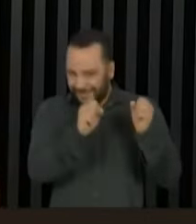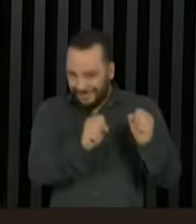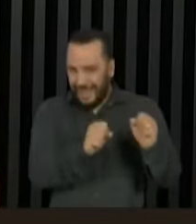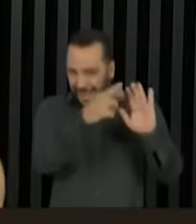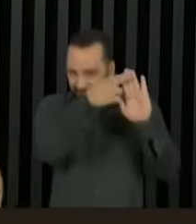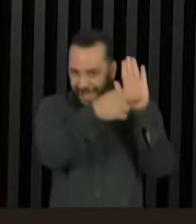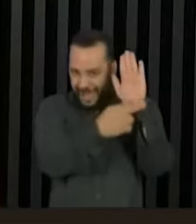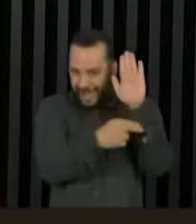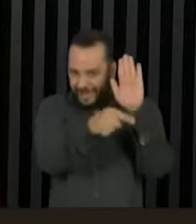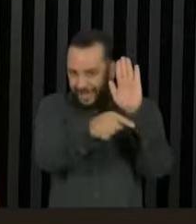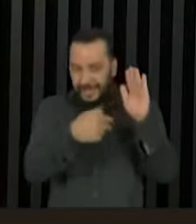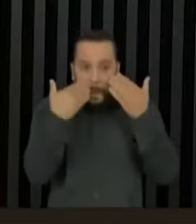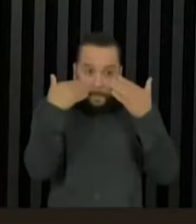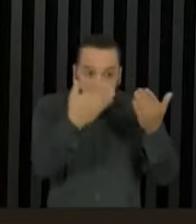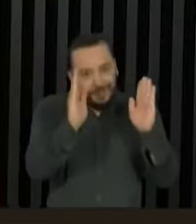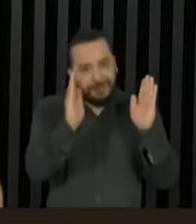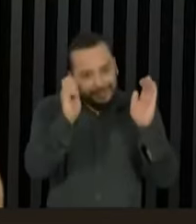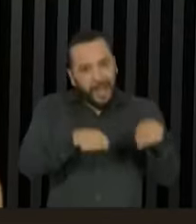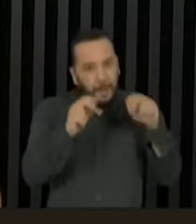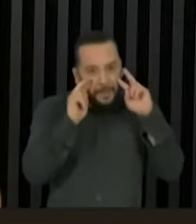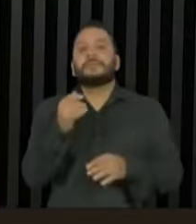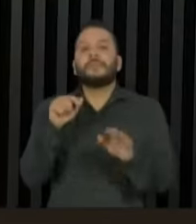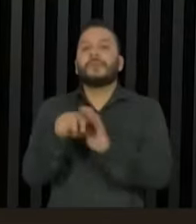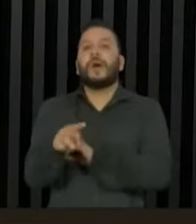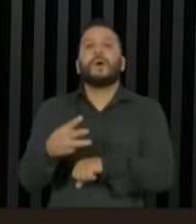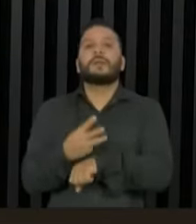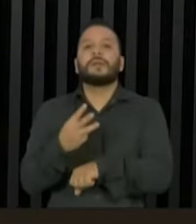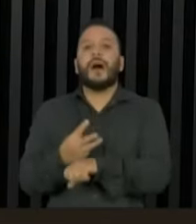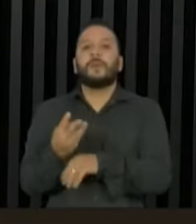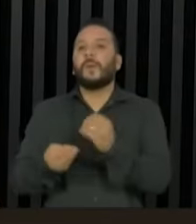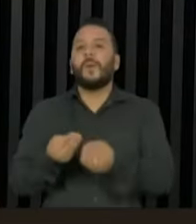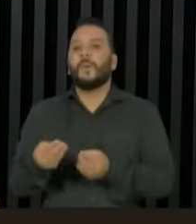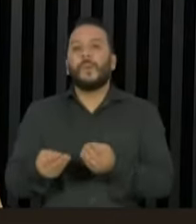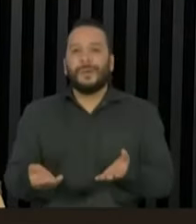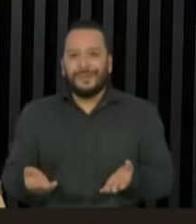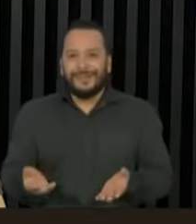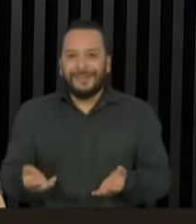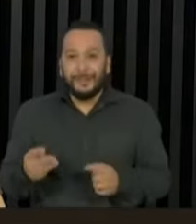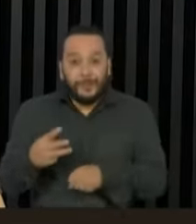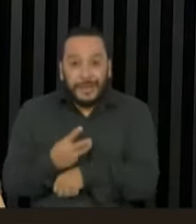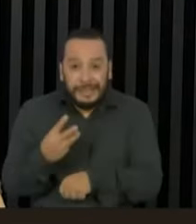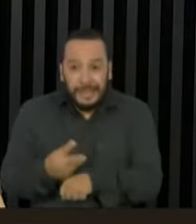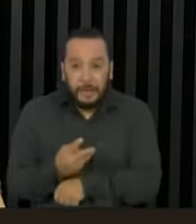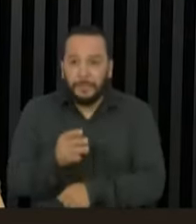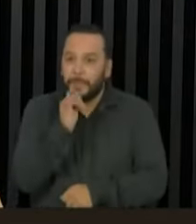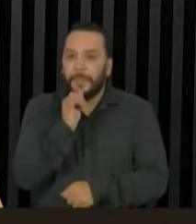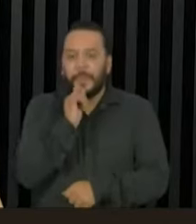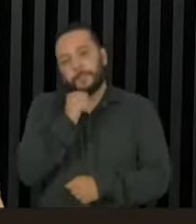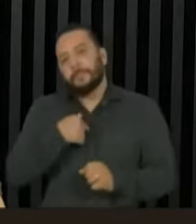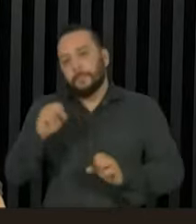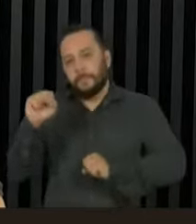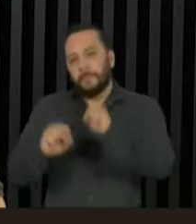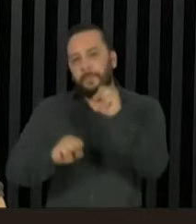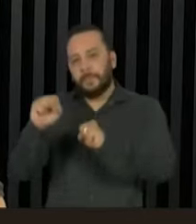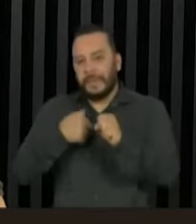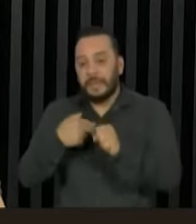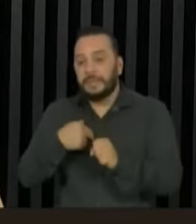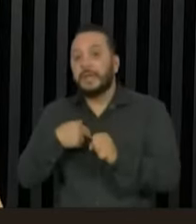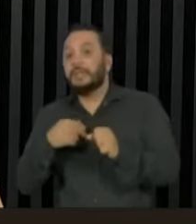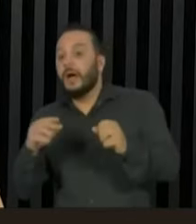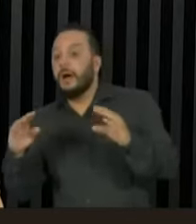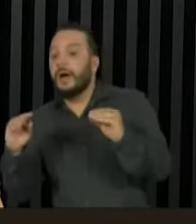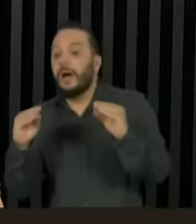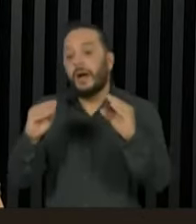de regras ali existem regras agora e o WhatsApp até onde vai a possibilidade de uma empresa observar sua conversa